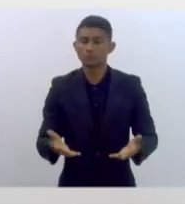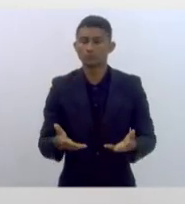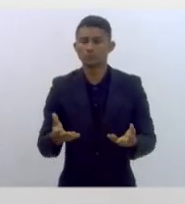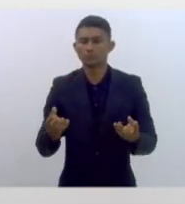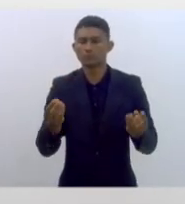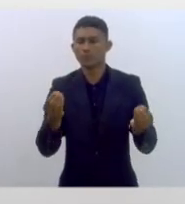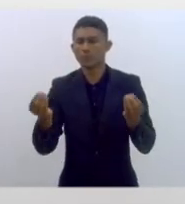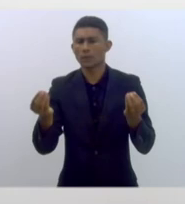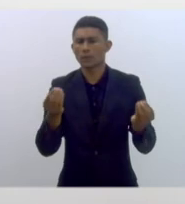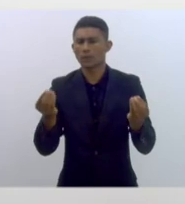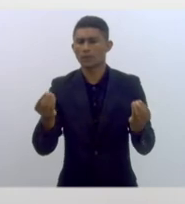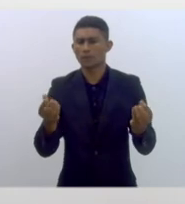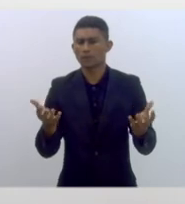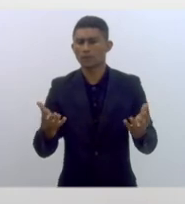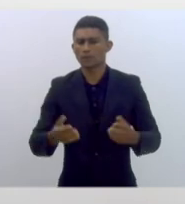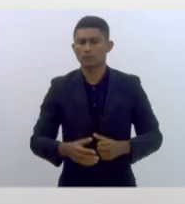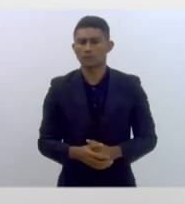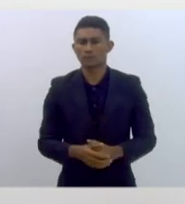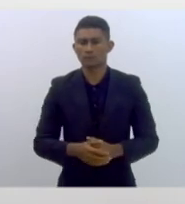fica, tá,